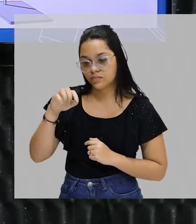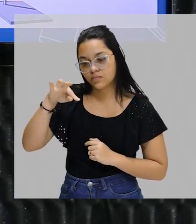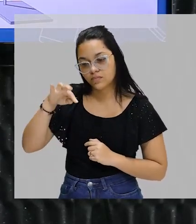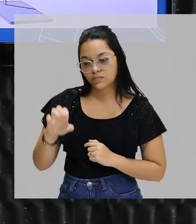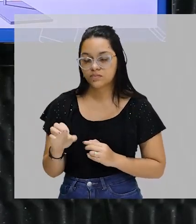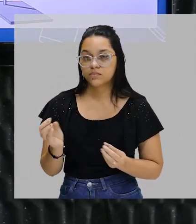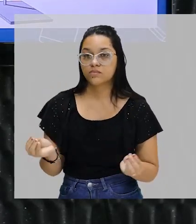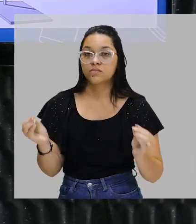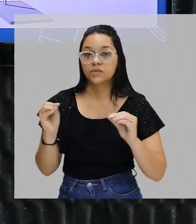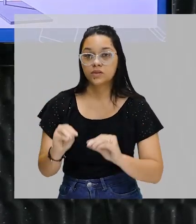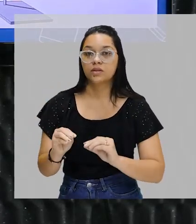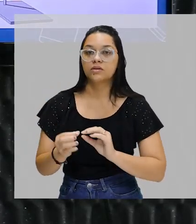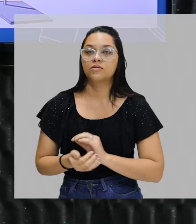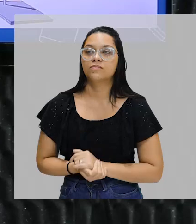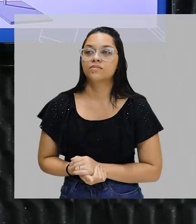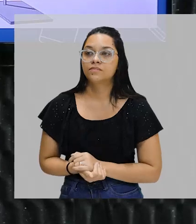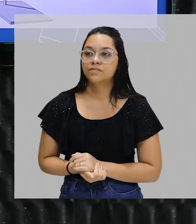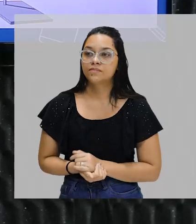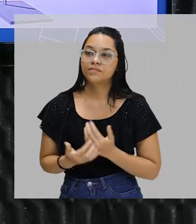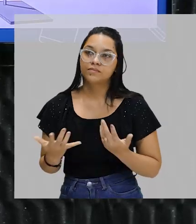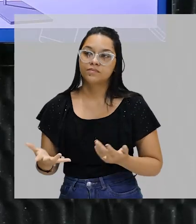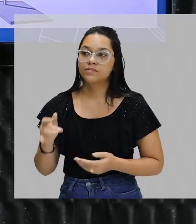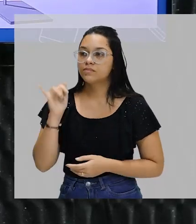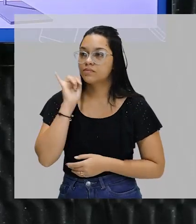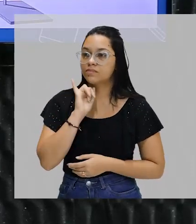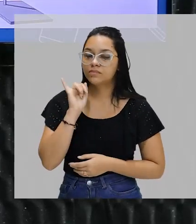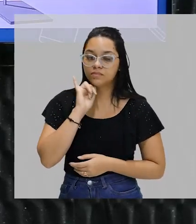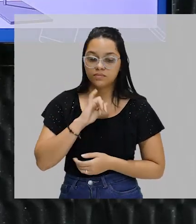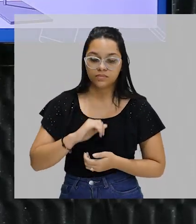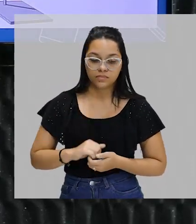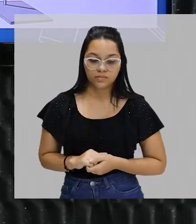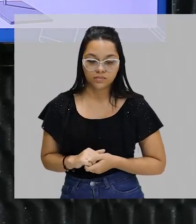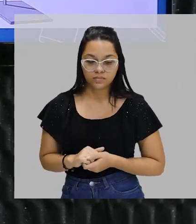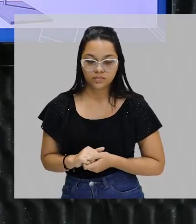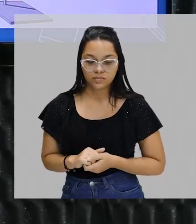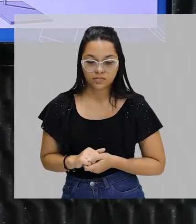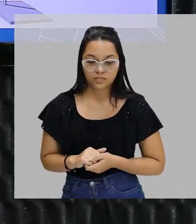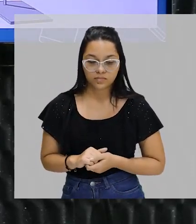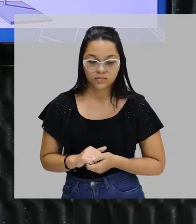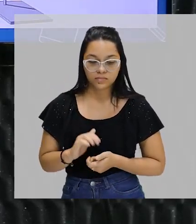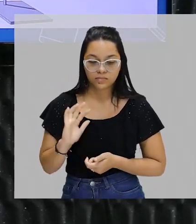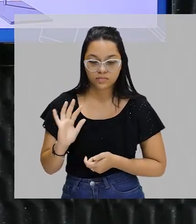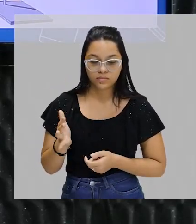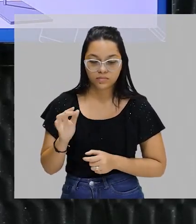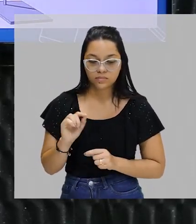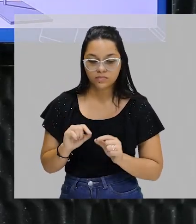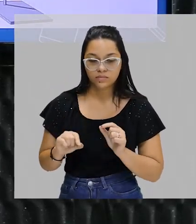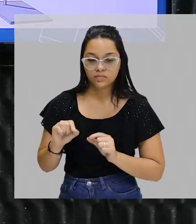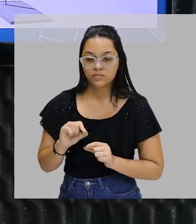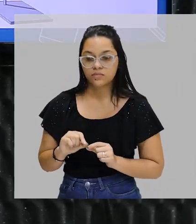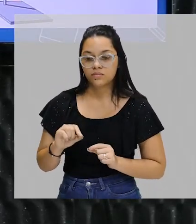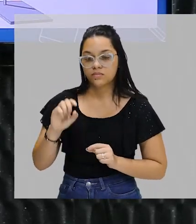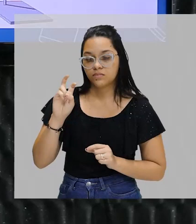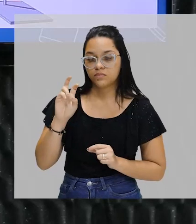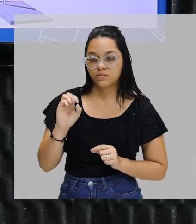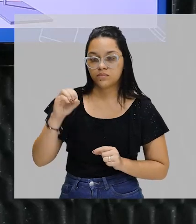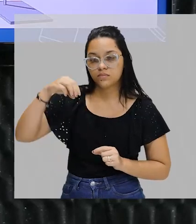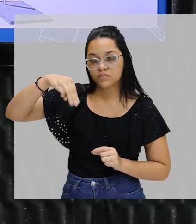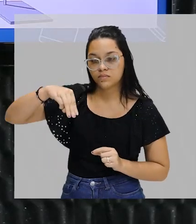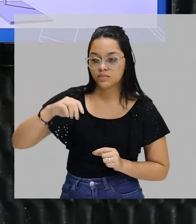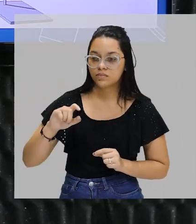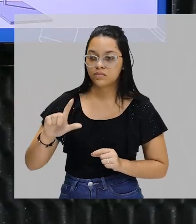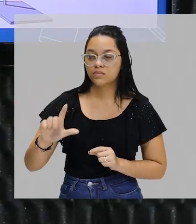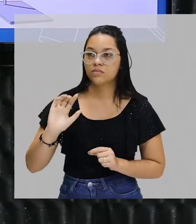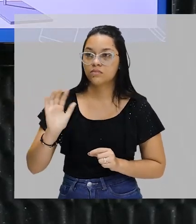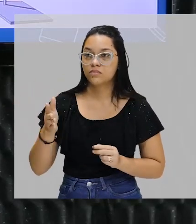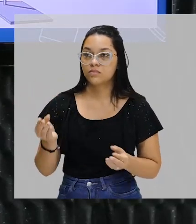adicionada ao titulado. Então, por exemplo, a gente colocou aqui na bureta 50 ml. E aí eu vou abrir